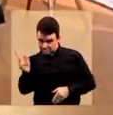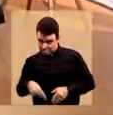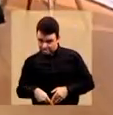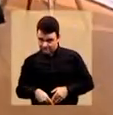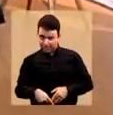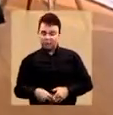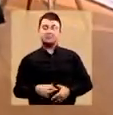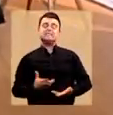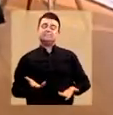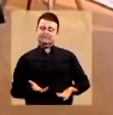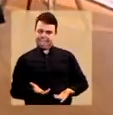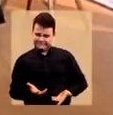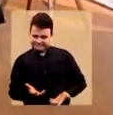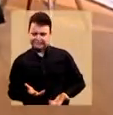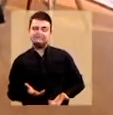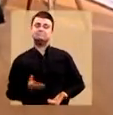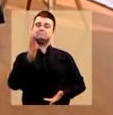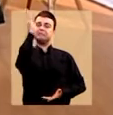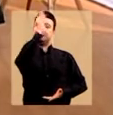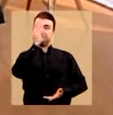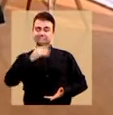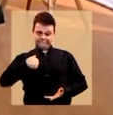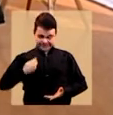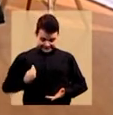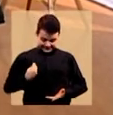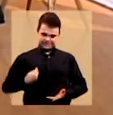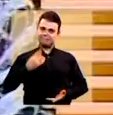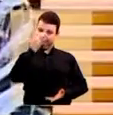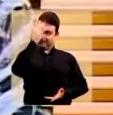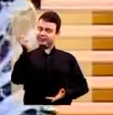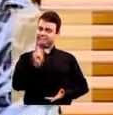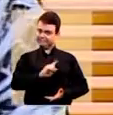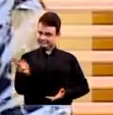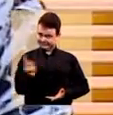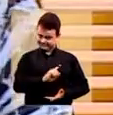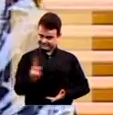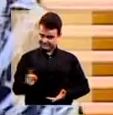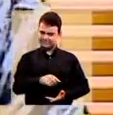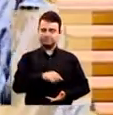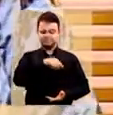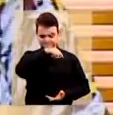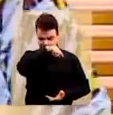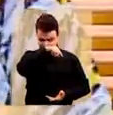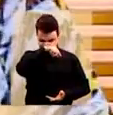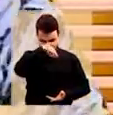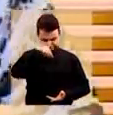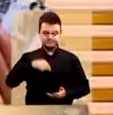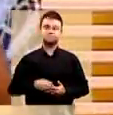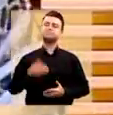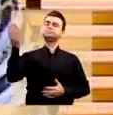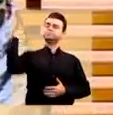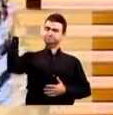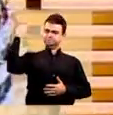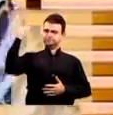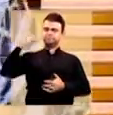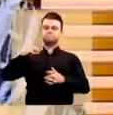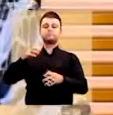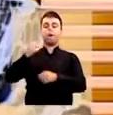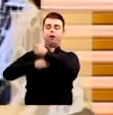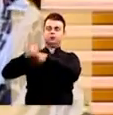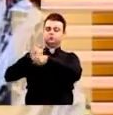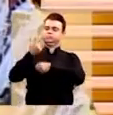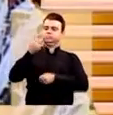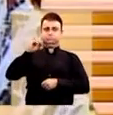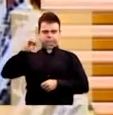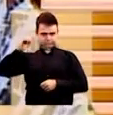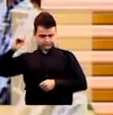ideia? Muito, muito, muito, muito, muito. É muito difícil ser brasileiro, né? É isso aí. Eu entrei na militância no